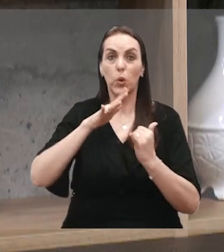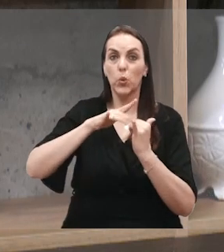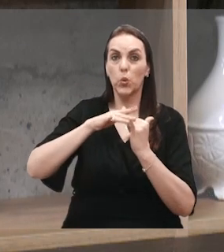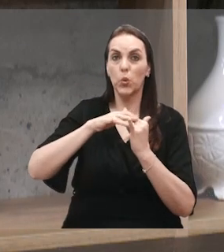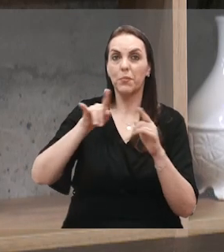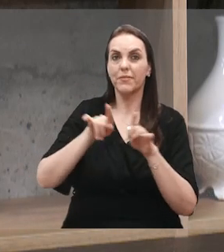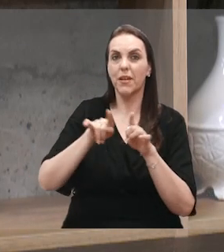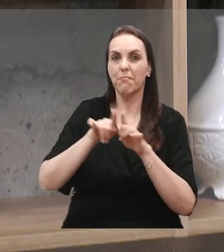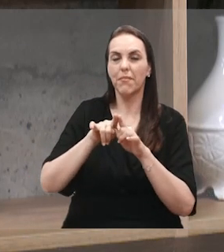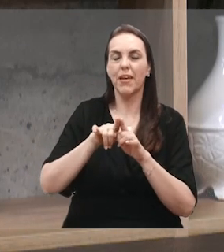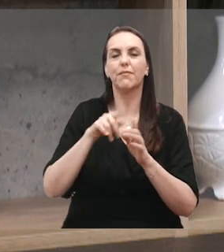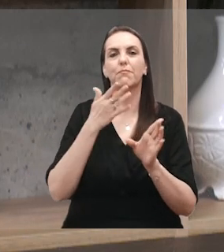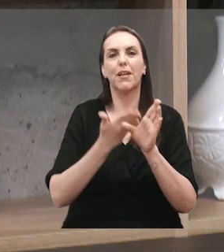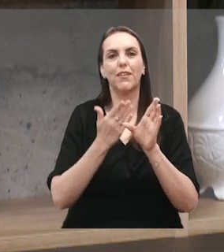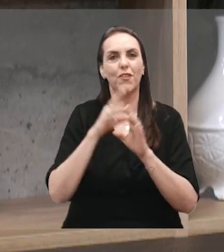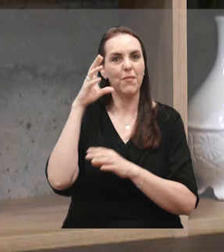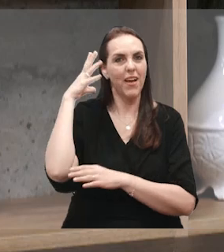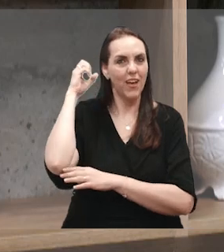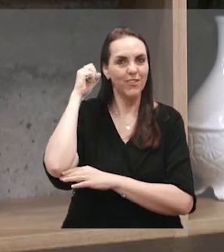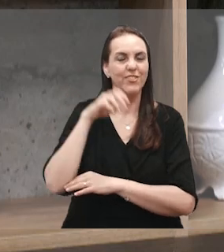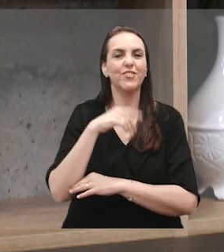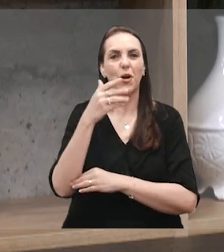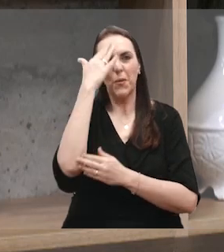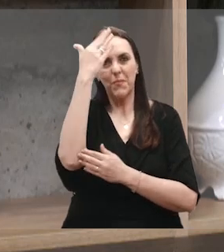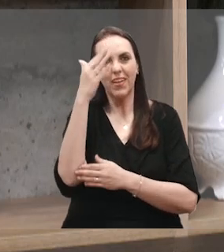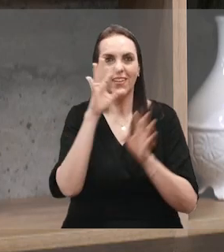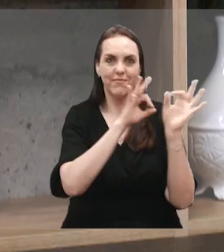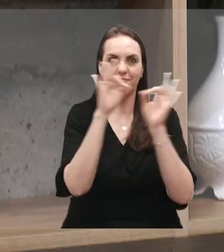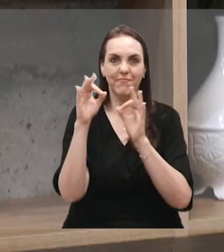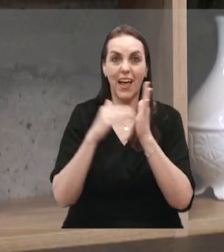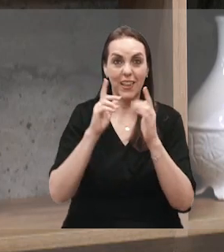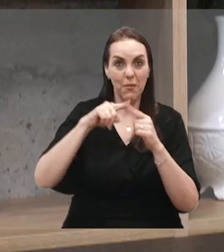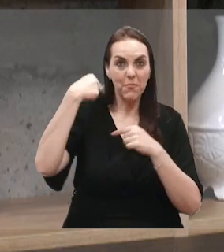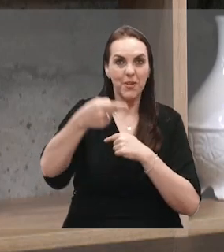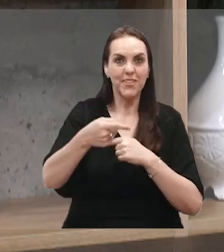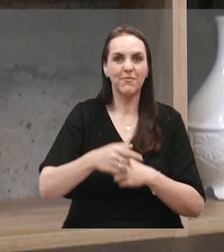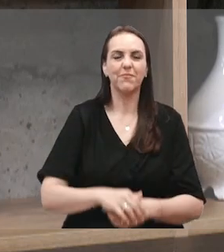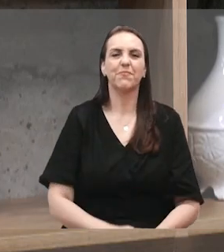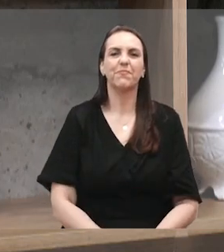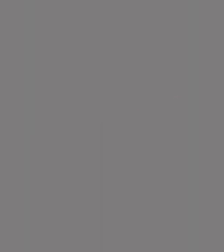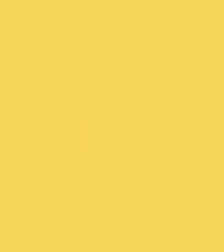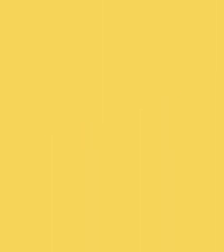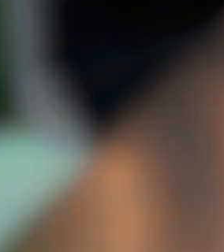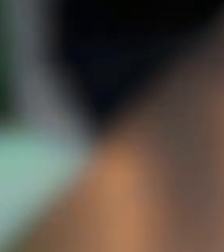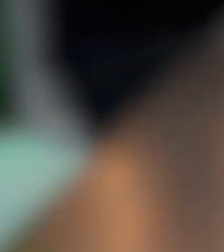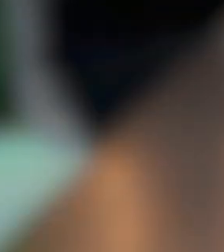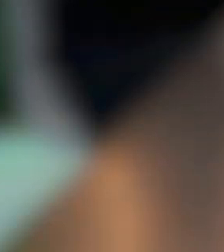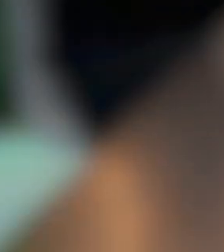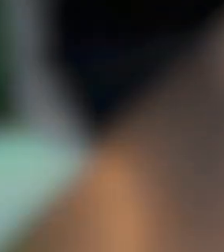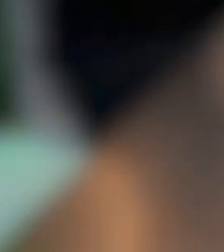YouTube e também pelas plataformas de áudio. Obrigado pela audiência. Até o nosso próximo encontro.